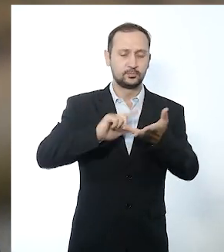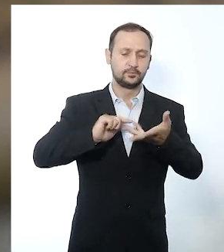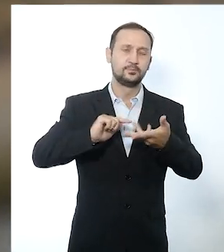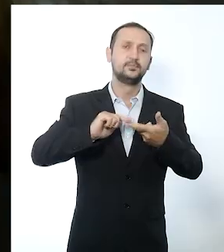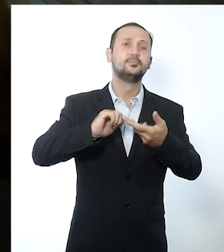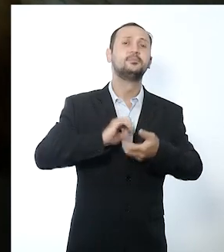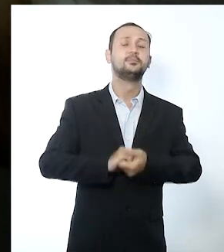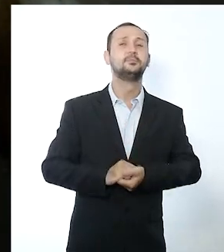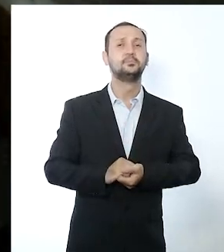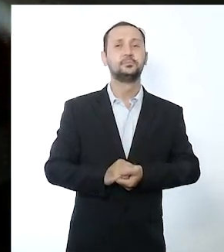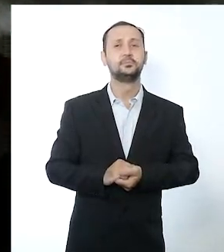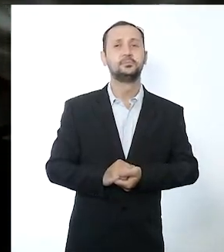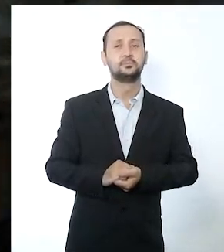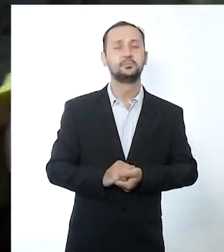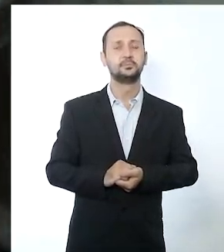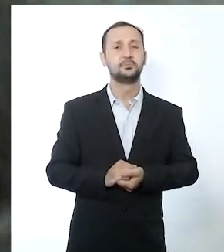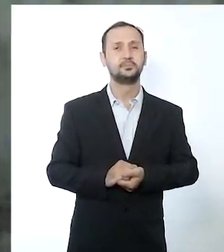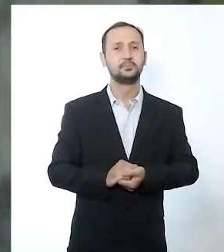diversas ações.